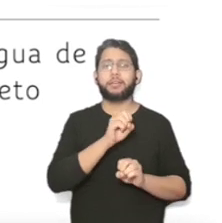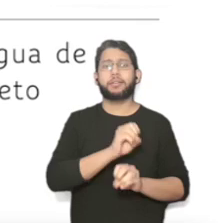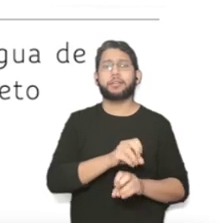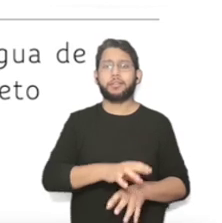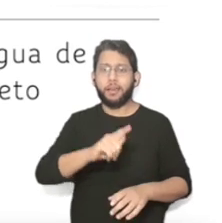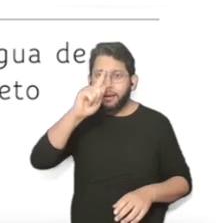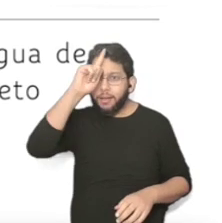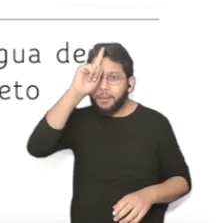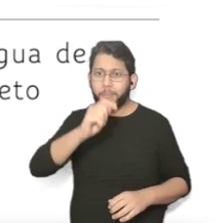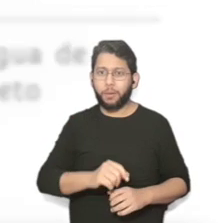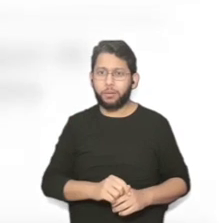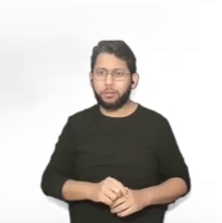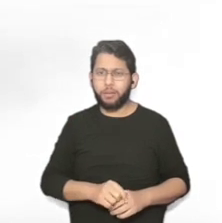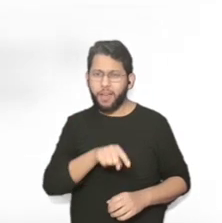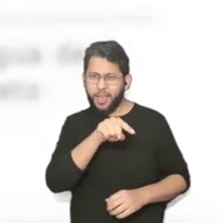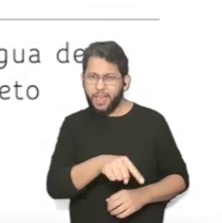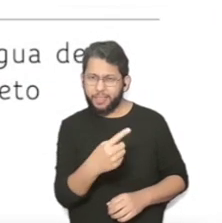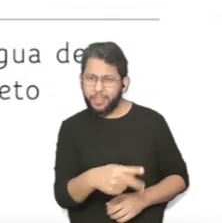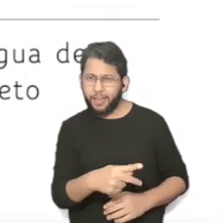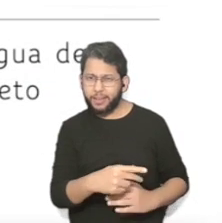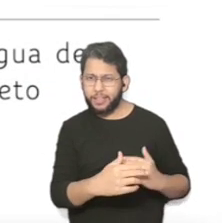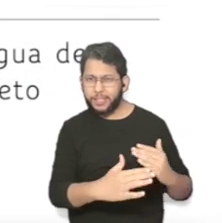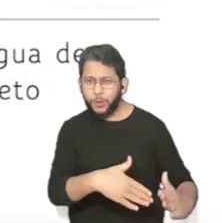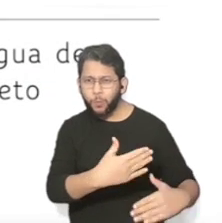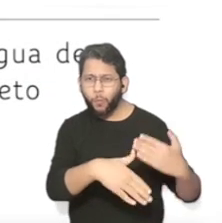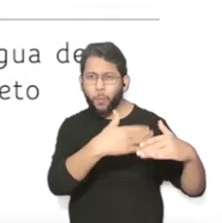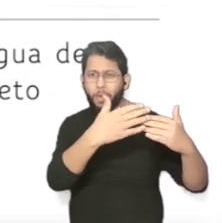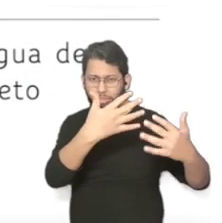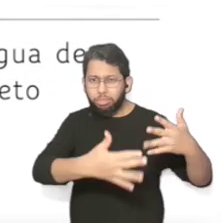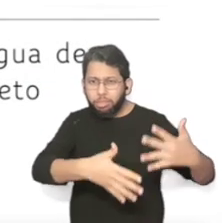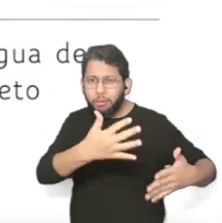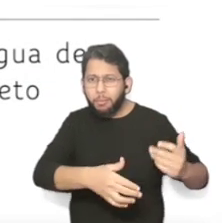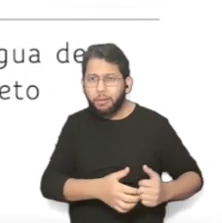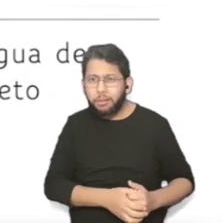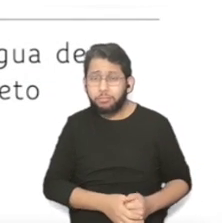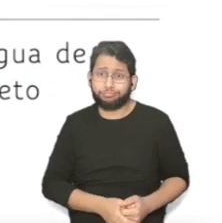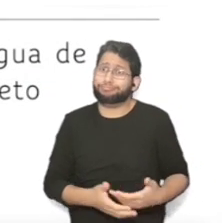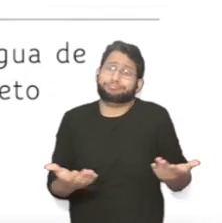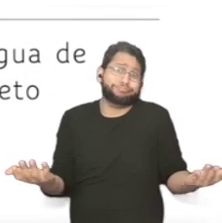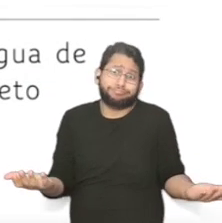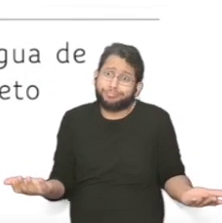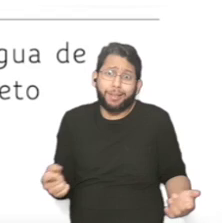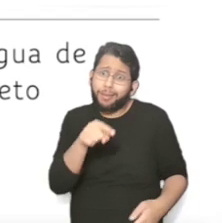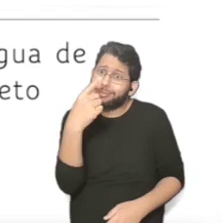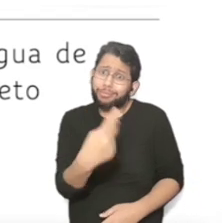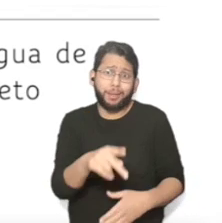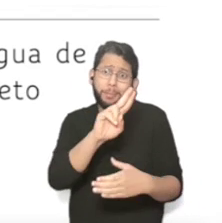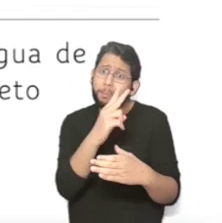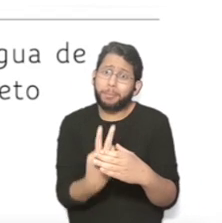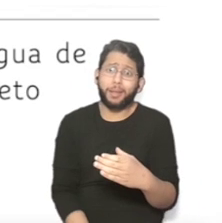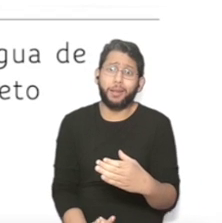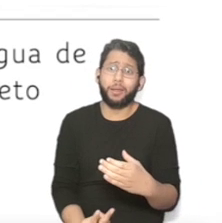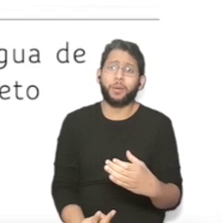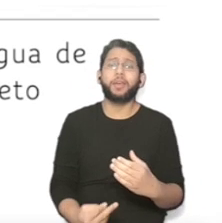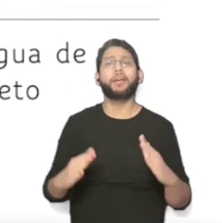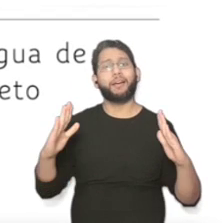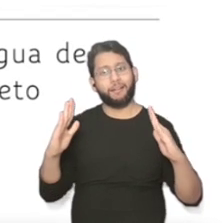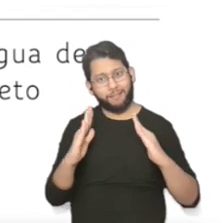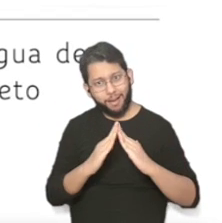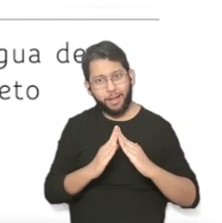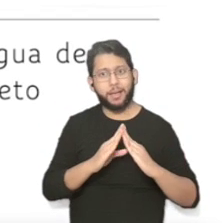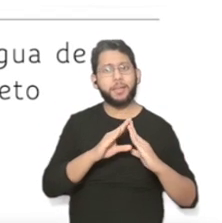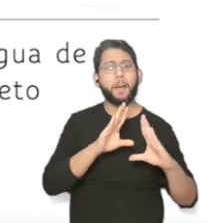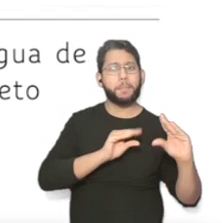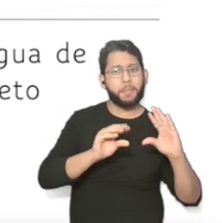seu desenvolvimento, certo? Então isso é um grande equívoco, né? É um argumento infundado. Muitos linguistas